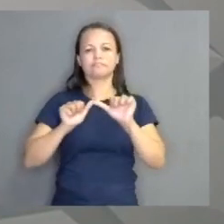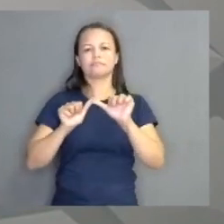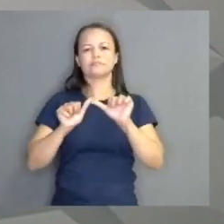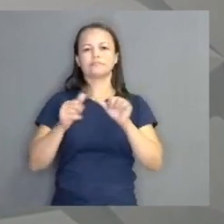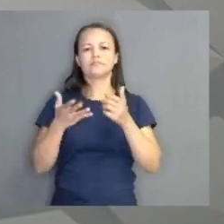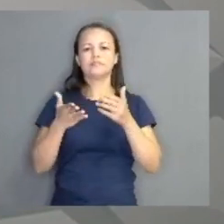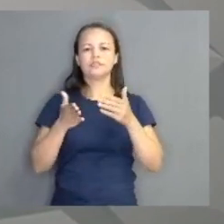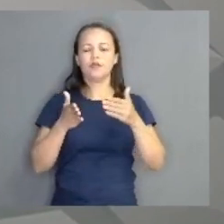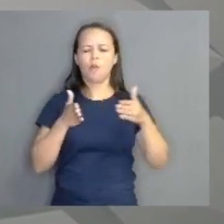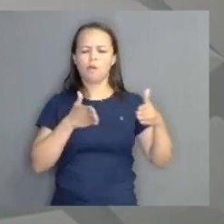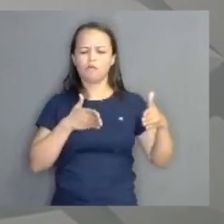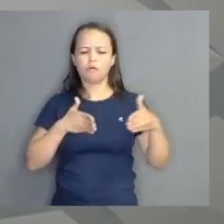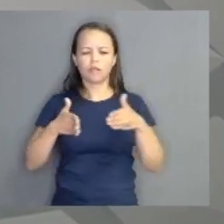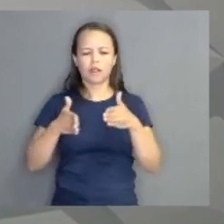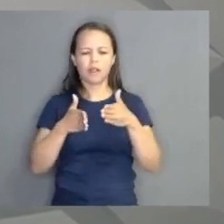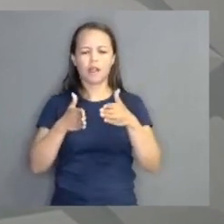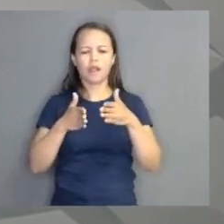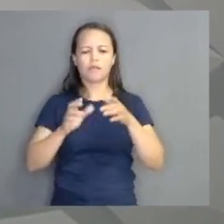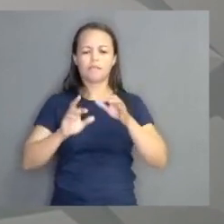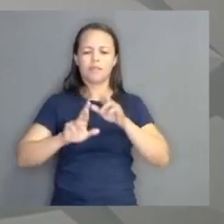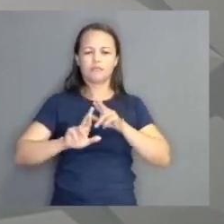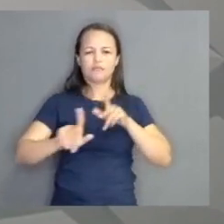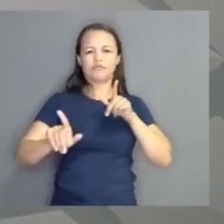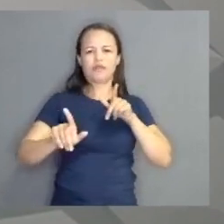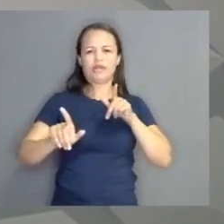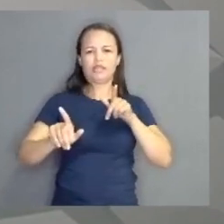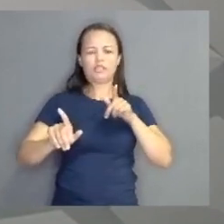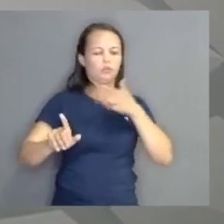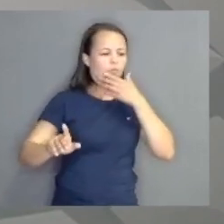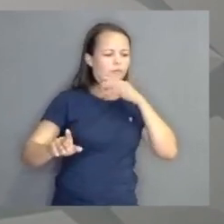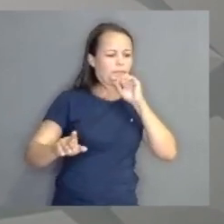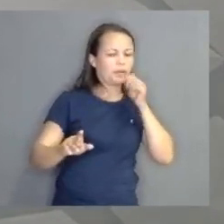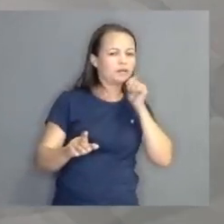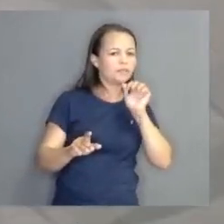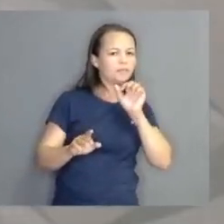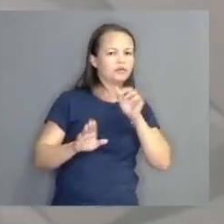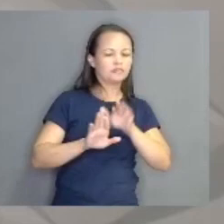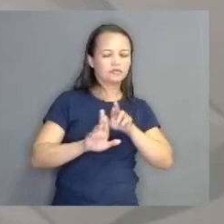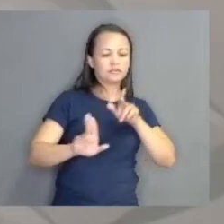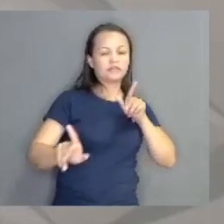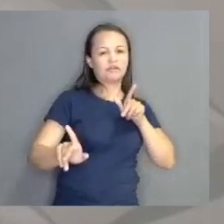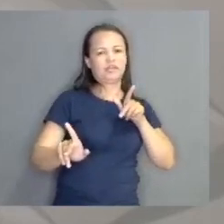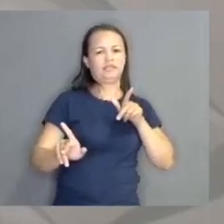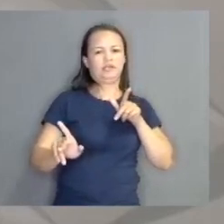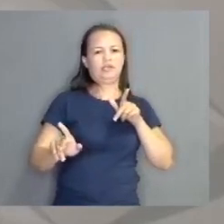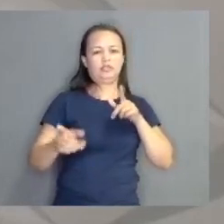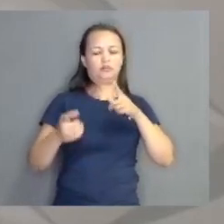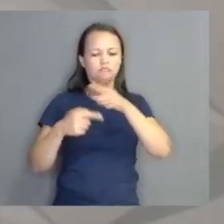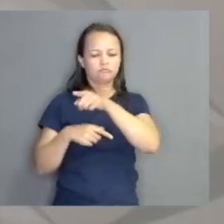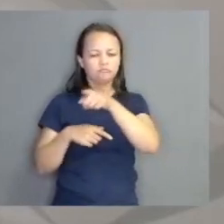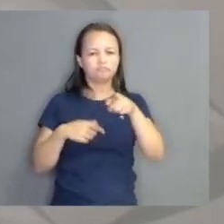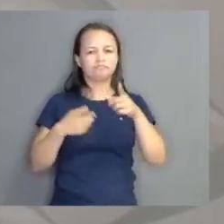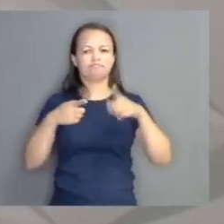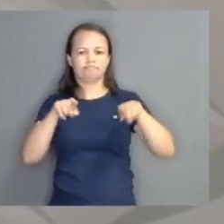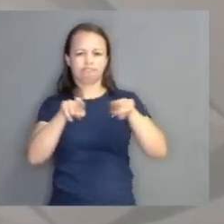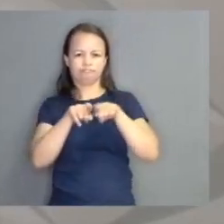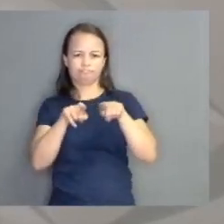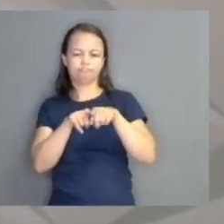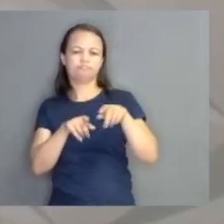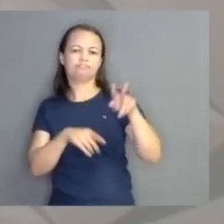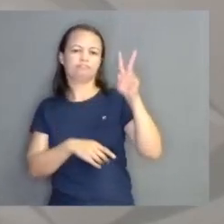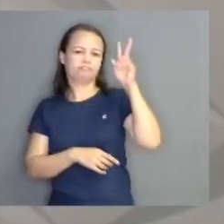um caminho diferente dos teus pais. Então você também faz história,